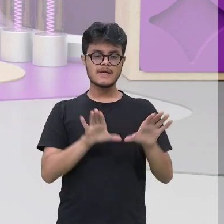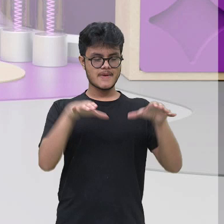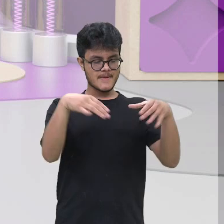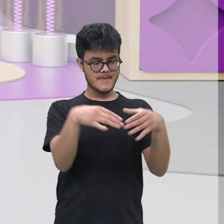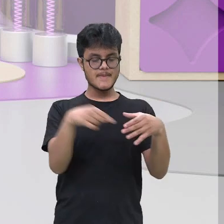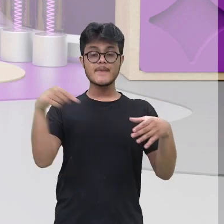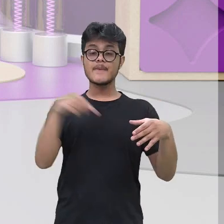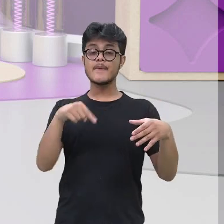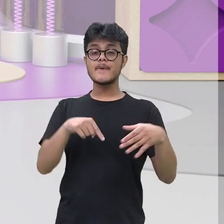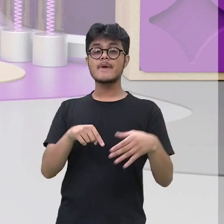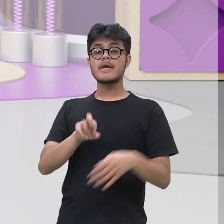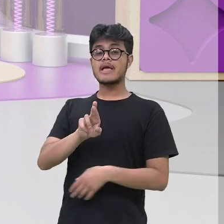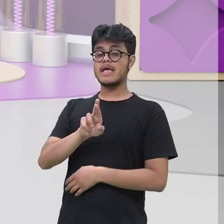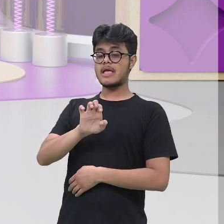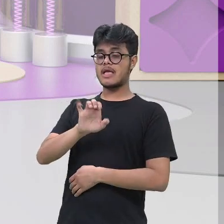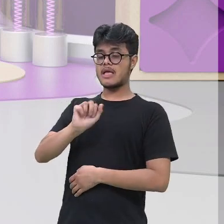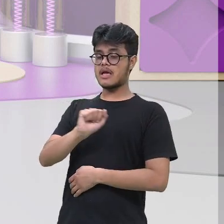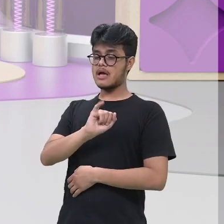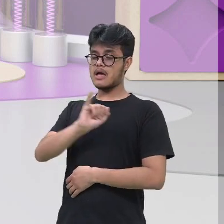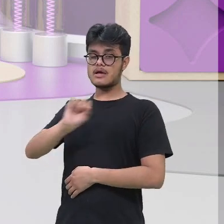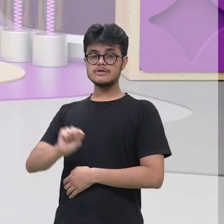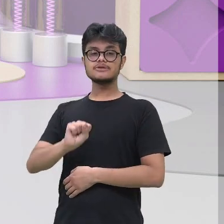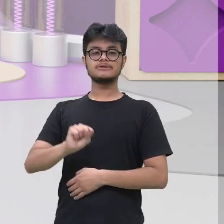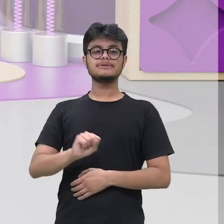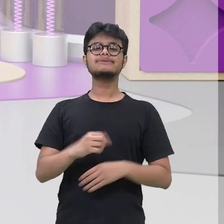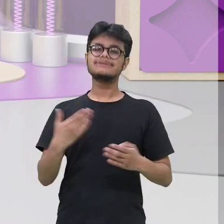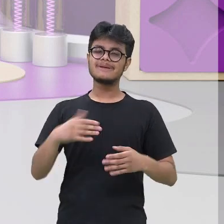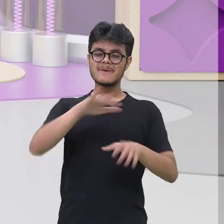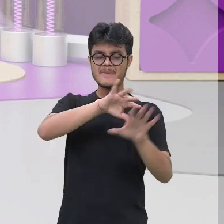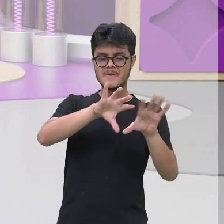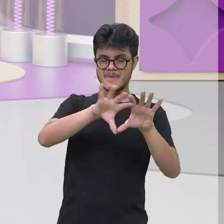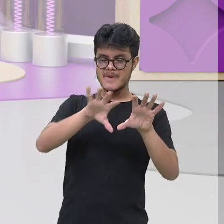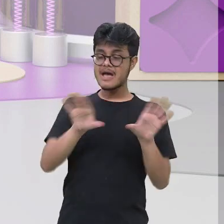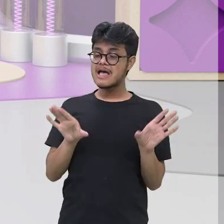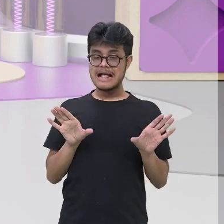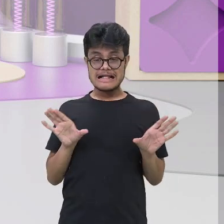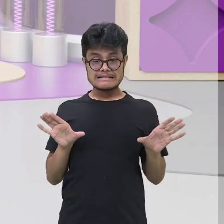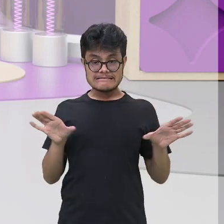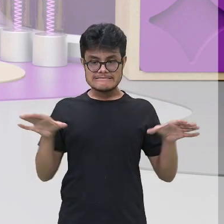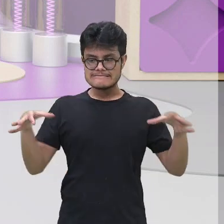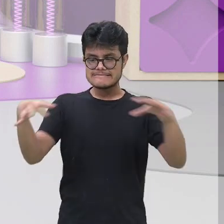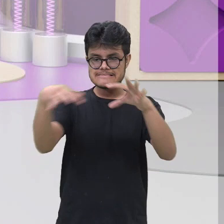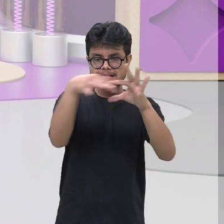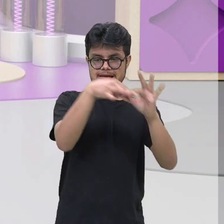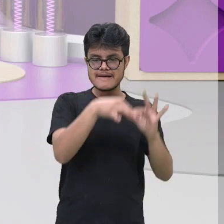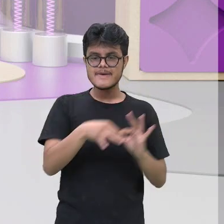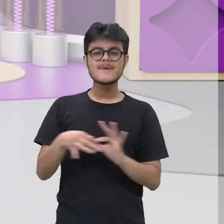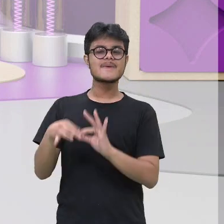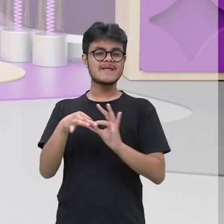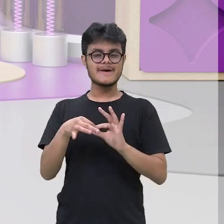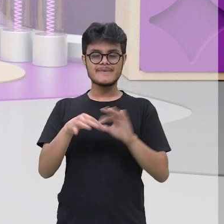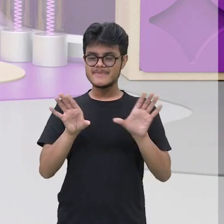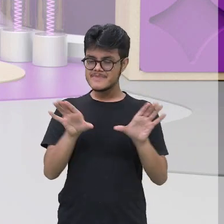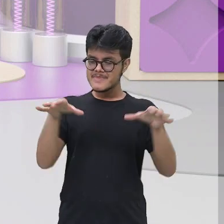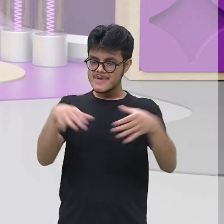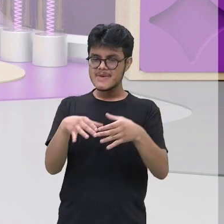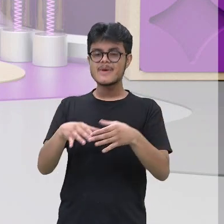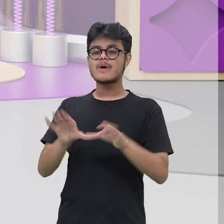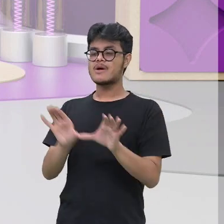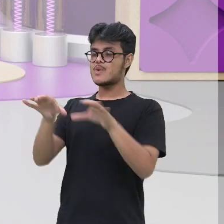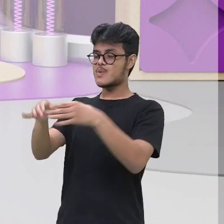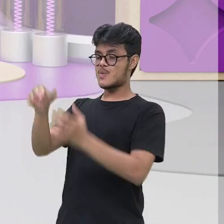números reais. Então, o conjunto dos números reais é formado por todos esses números. Os números